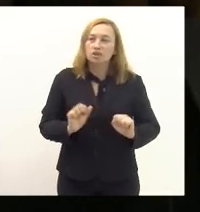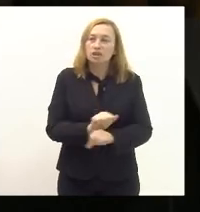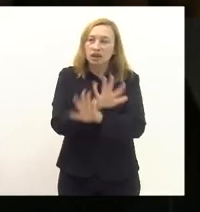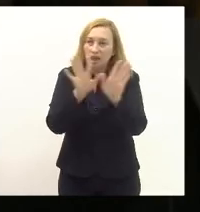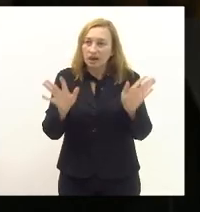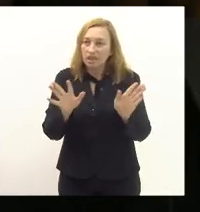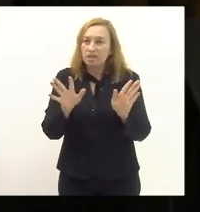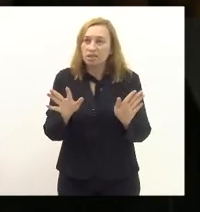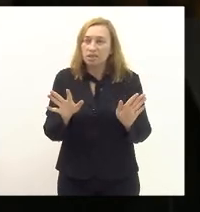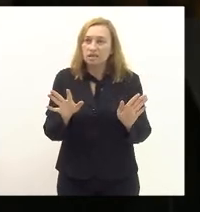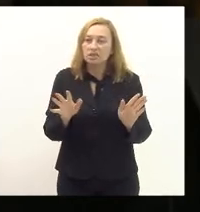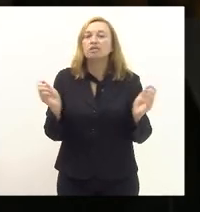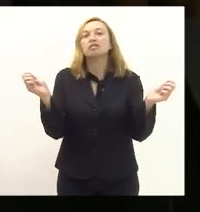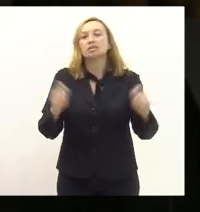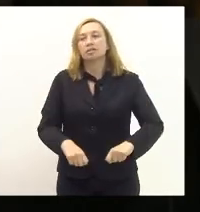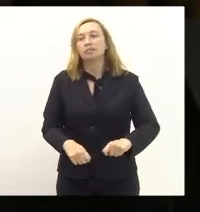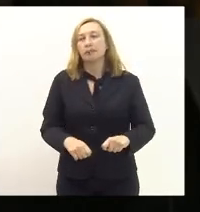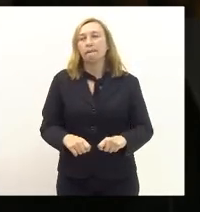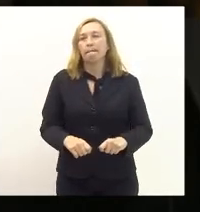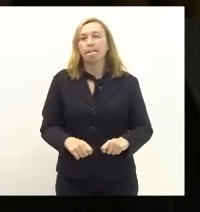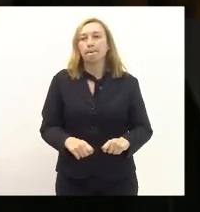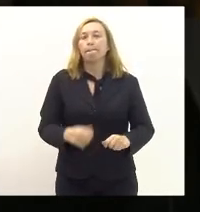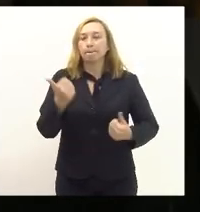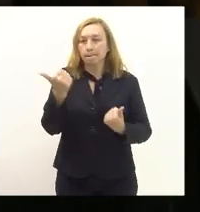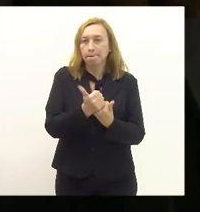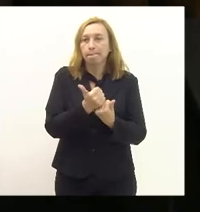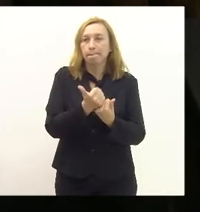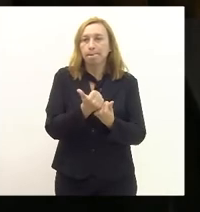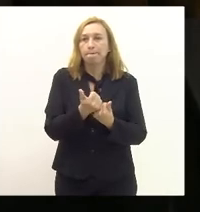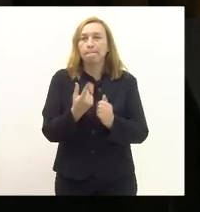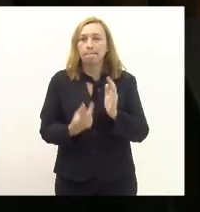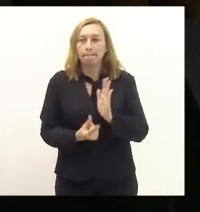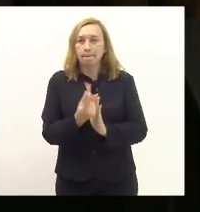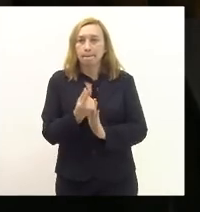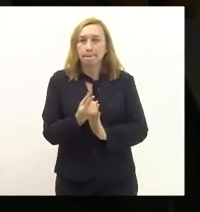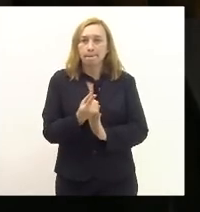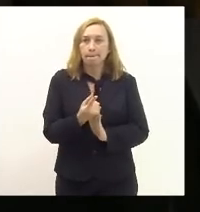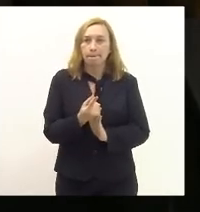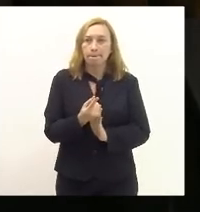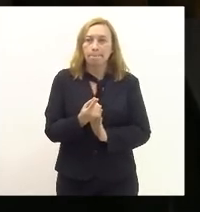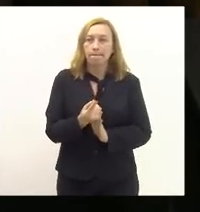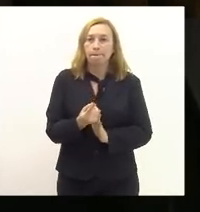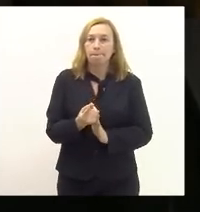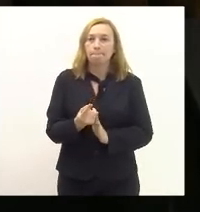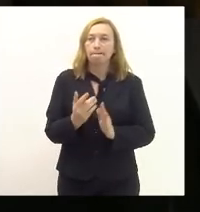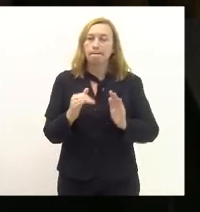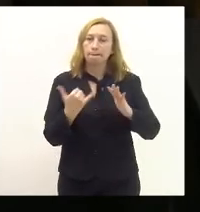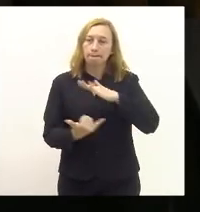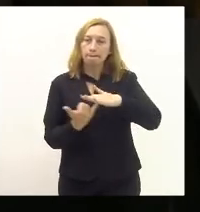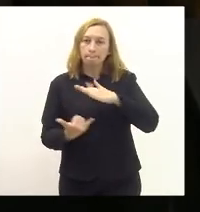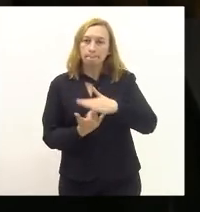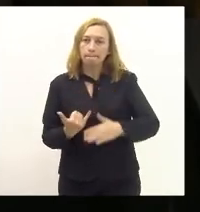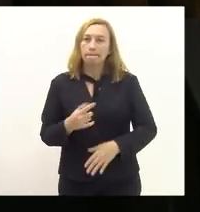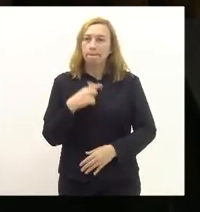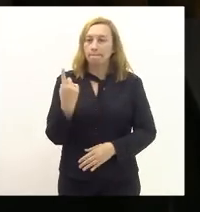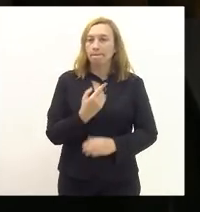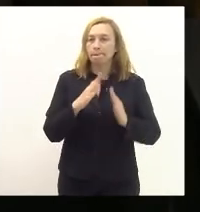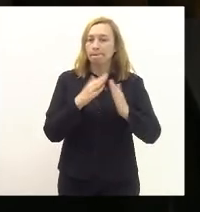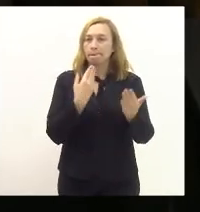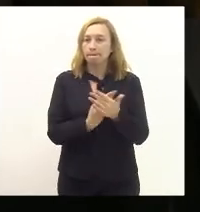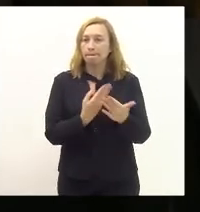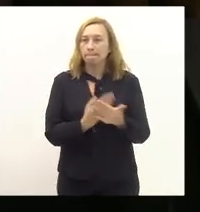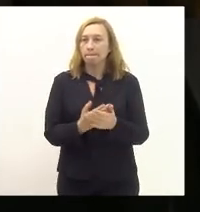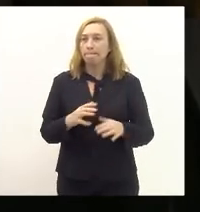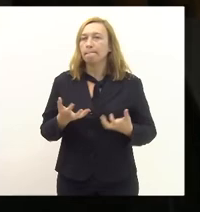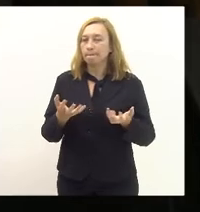maior capacidade de apoio financeiro na ponta para essas instituições como as nossas unidades escolares.